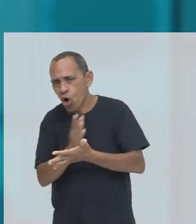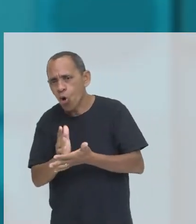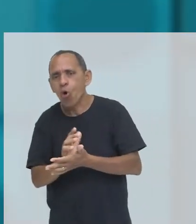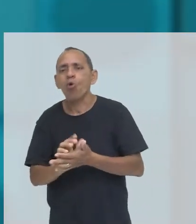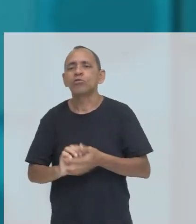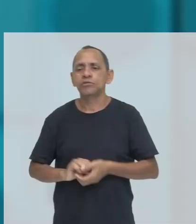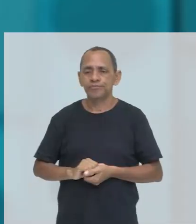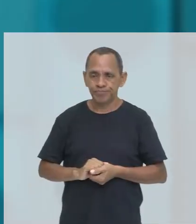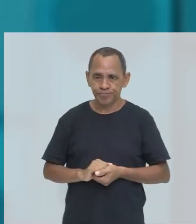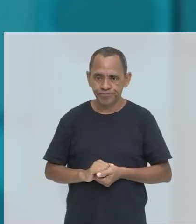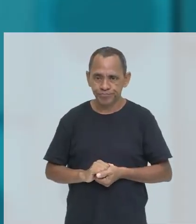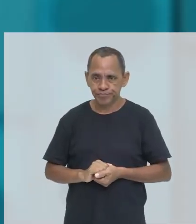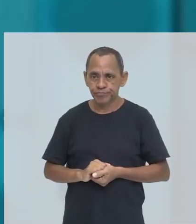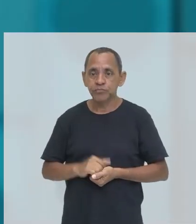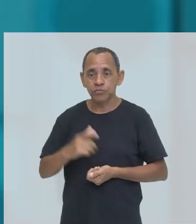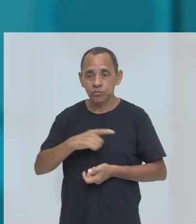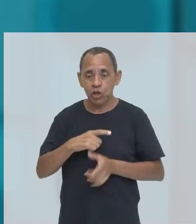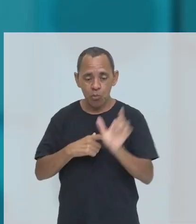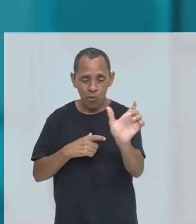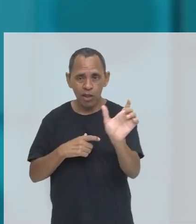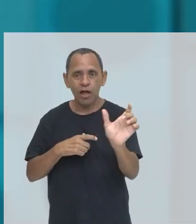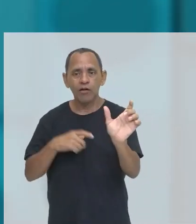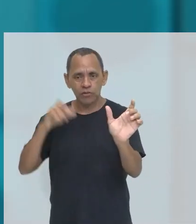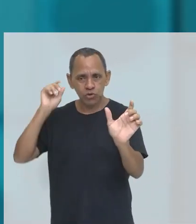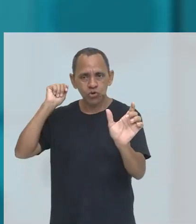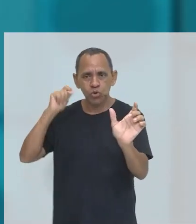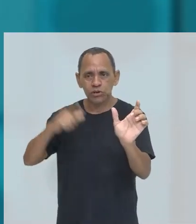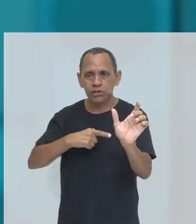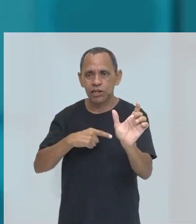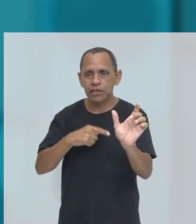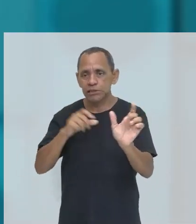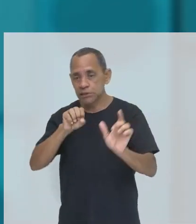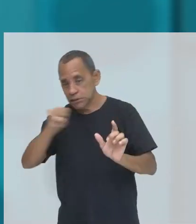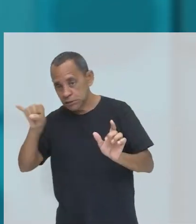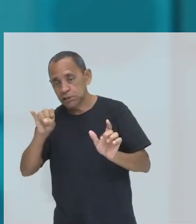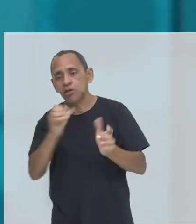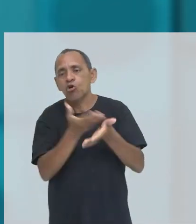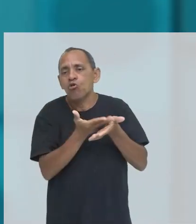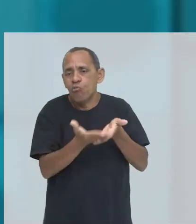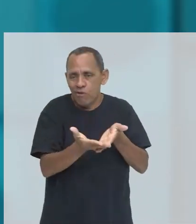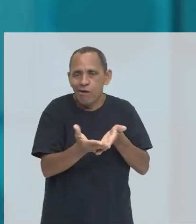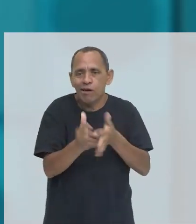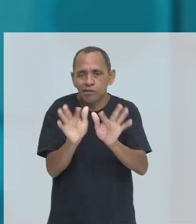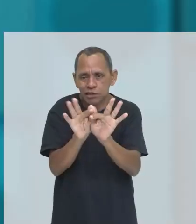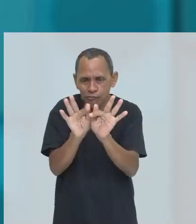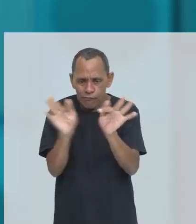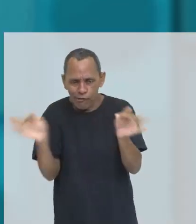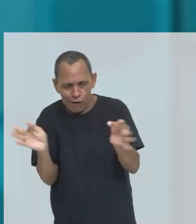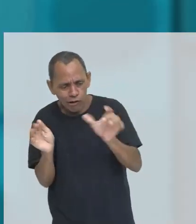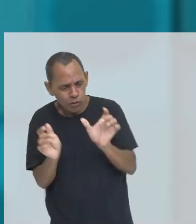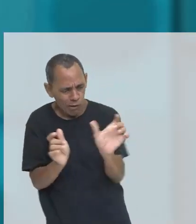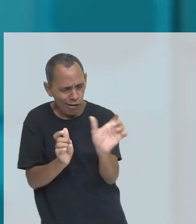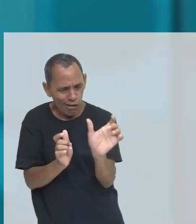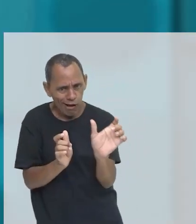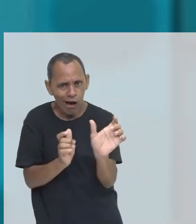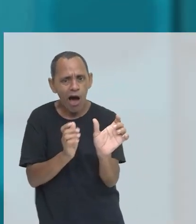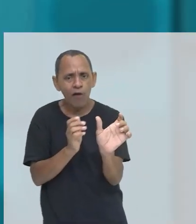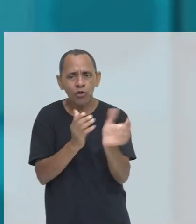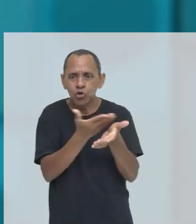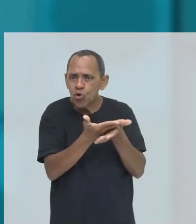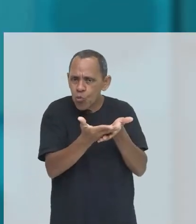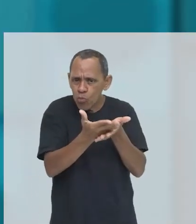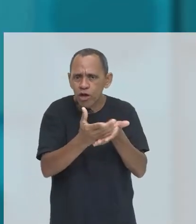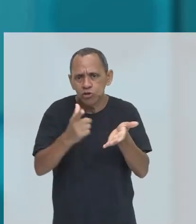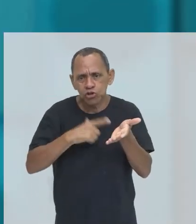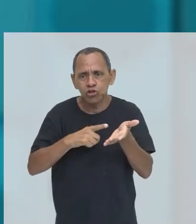iniciando palavra, ele vai ter som, certo? Então, na maioria das vezes, as palavras que iniciarem com H terão